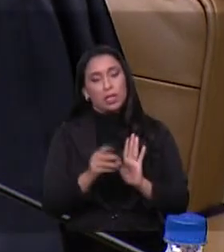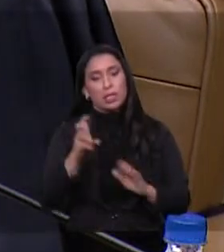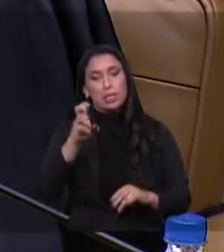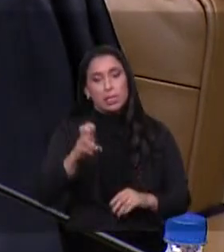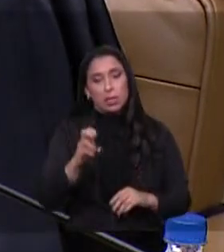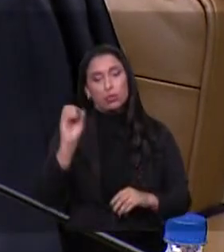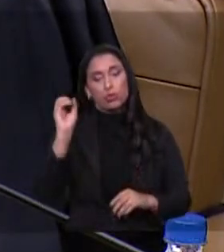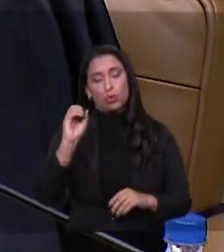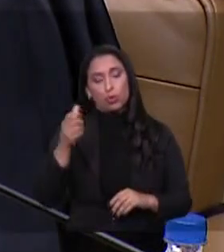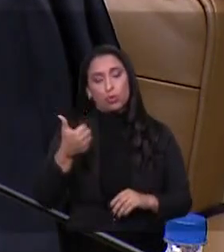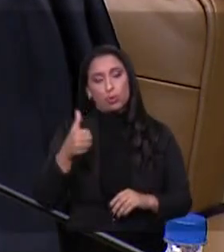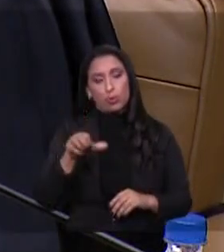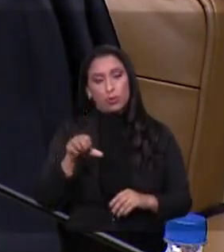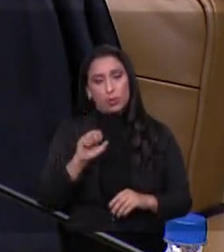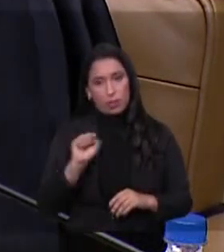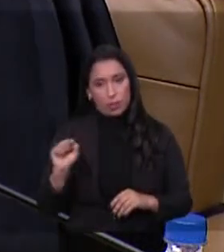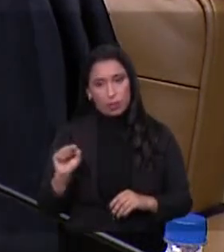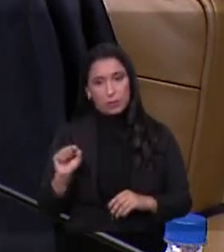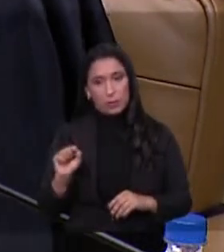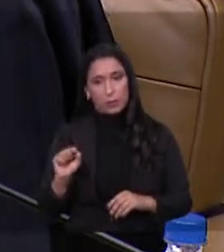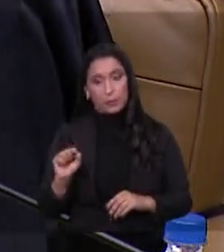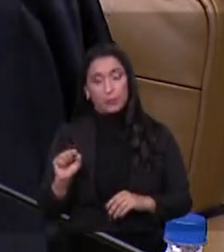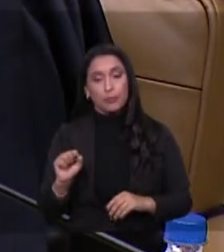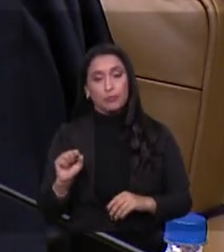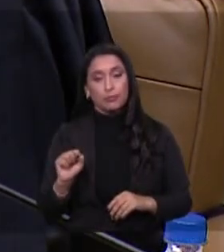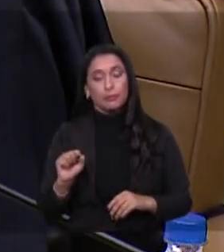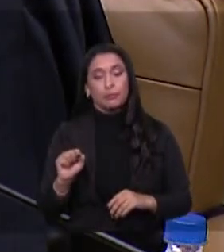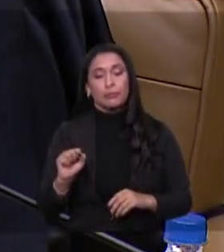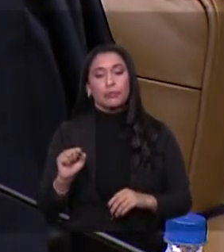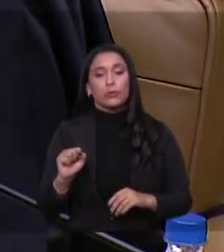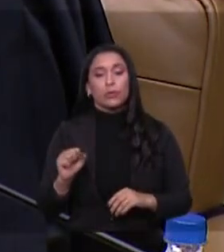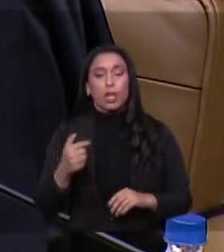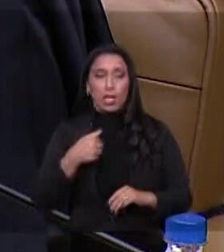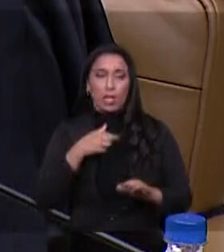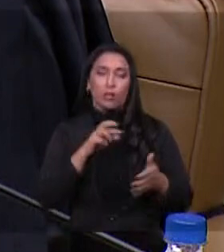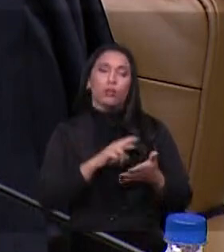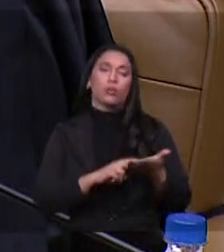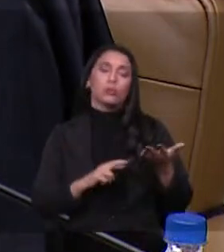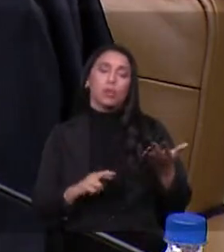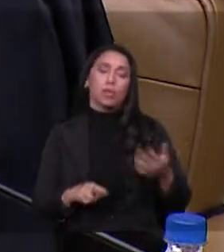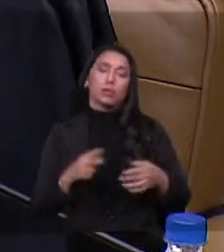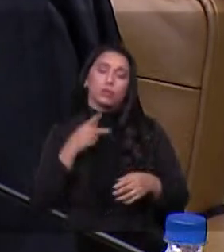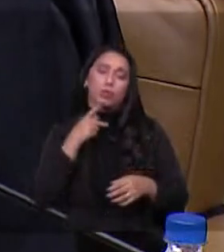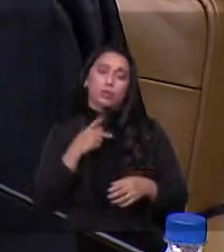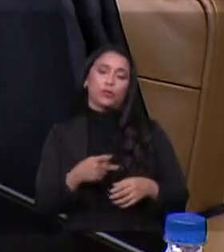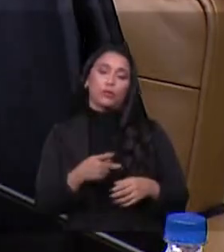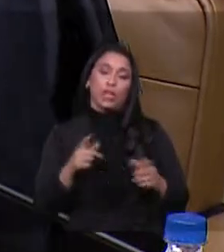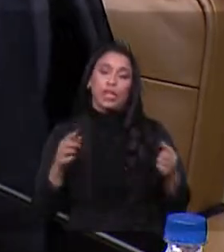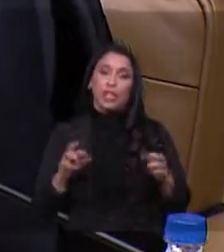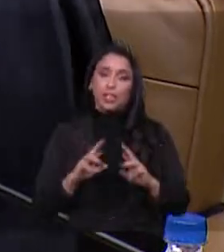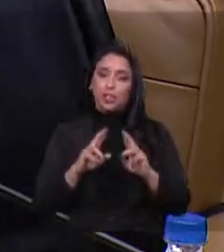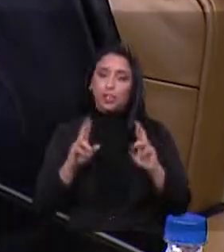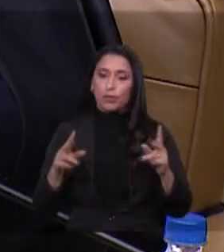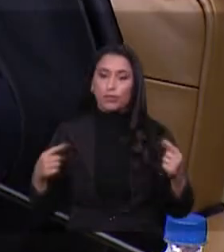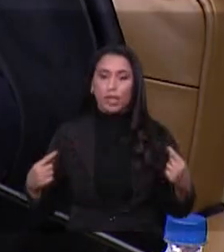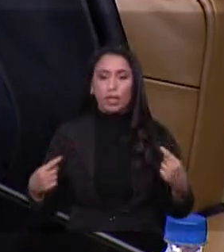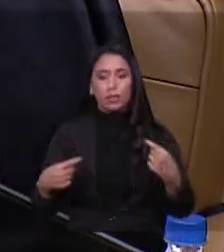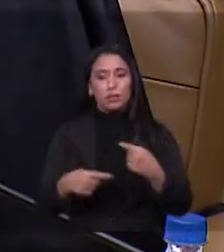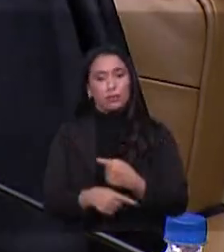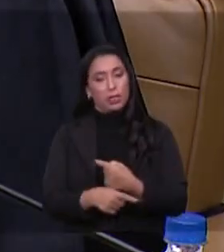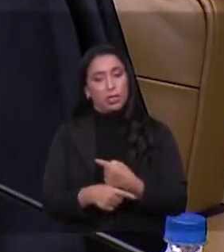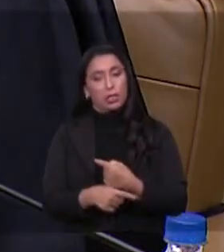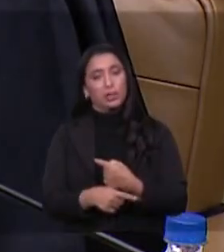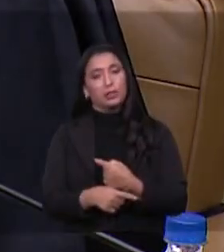5 de outubro de 88. O ponto de vista que, como relator, sustentei é oposto a esse. Portanto, aqui